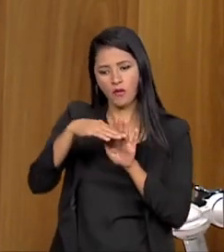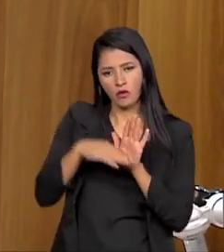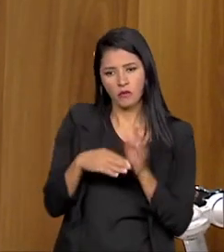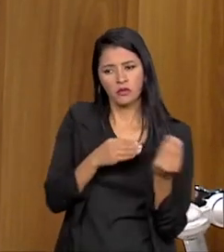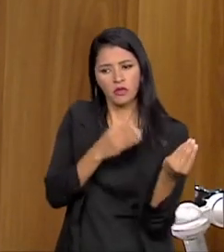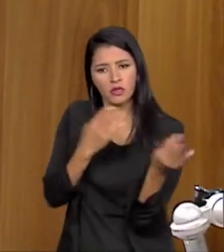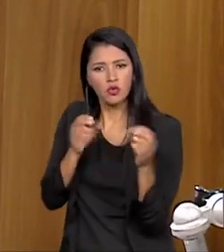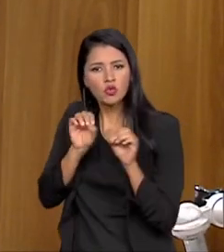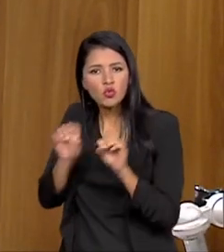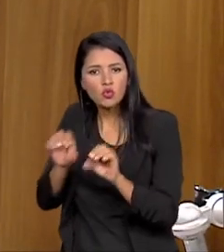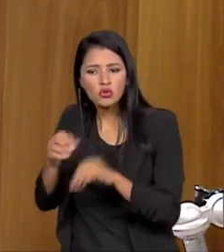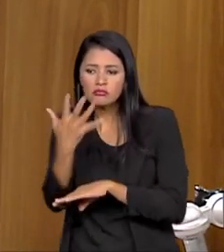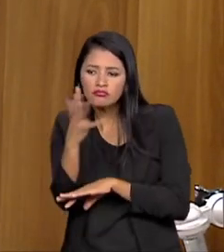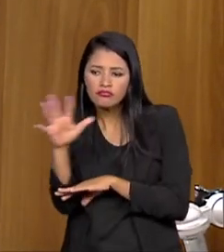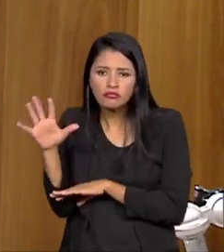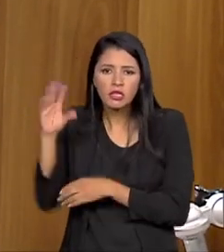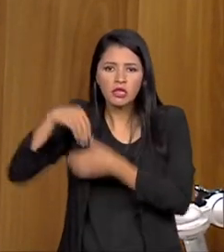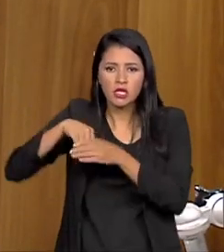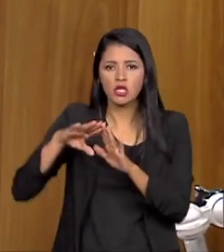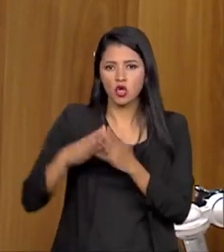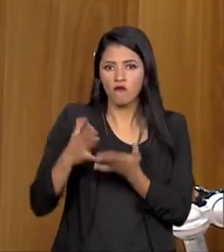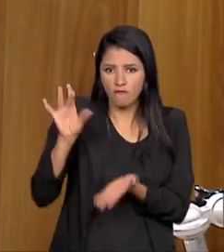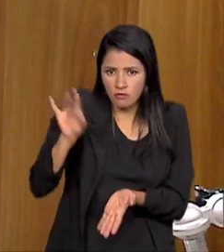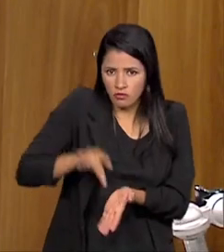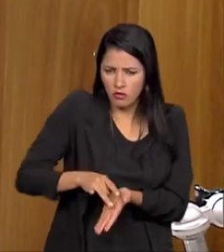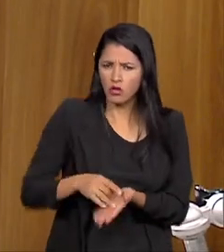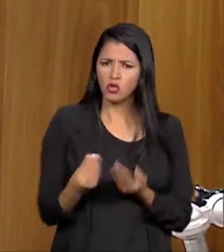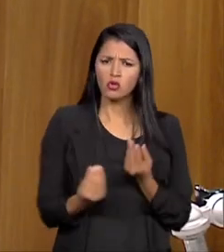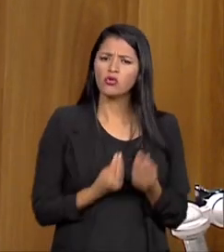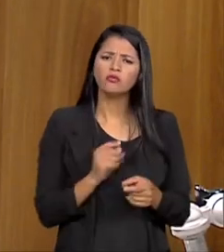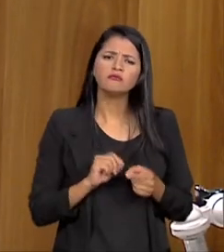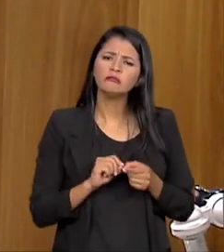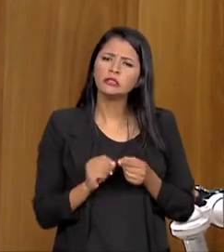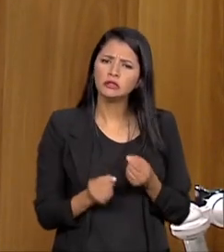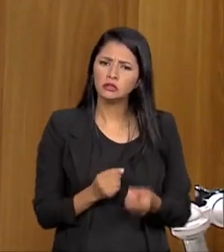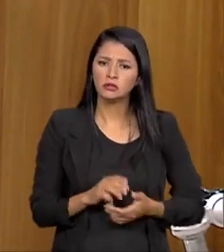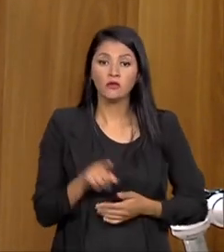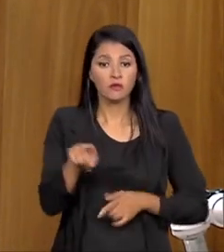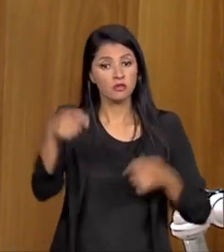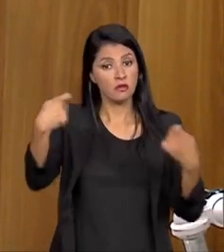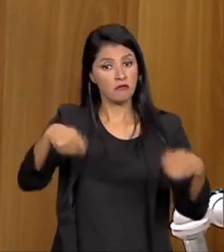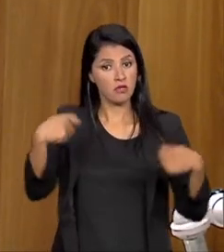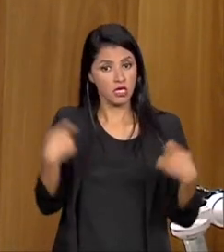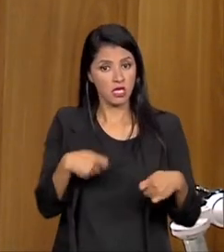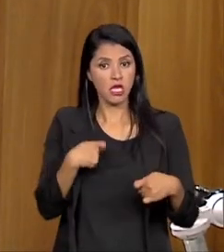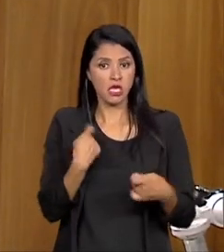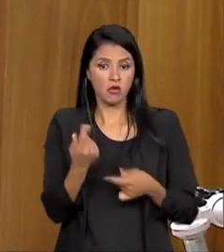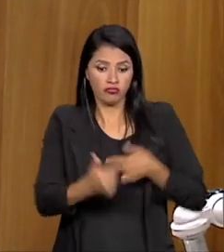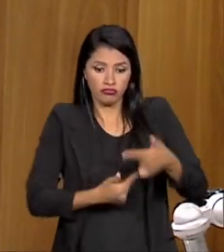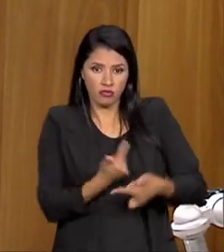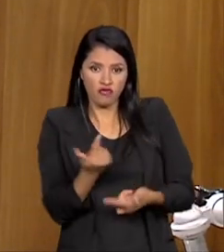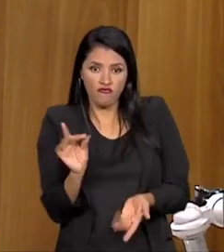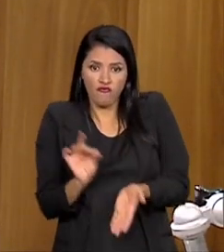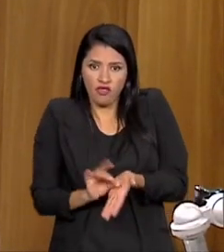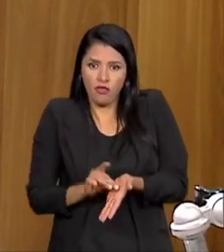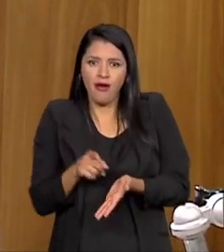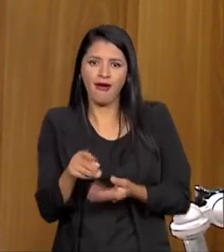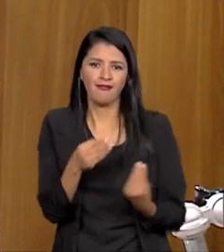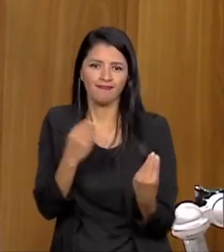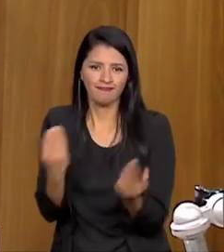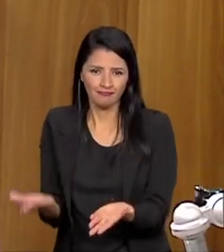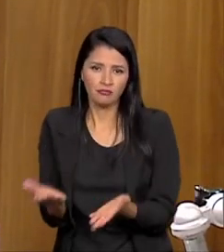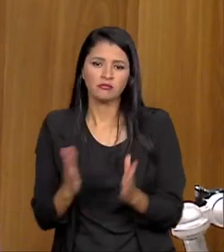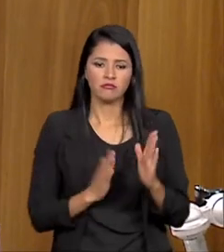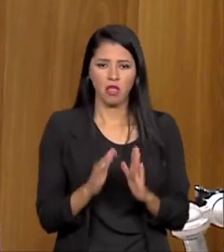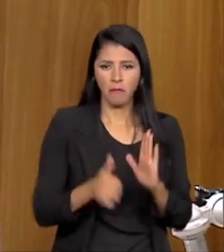ambiental de forma real nas escolas como que a gente faz isso você tem que levar atividade real e nessa primeira fase nós estamos